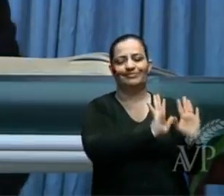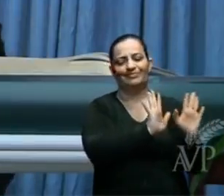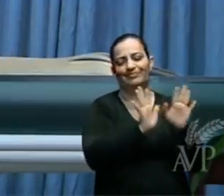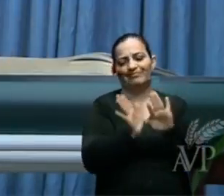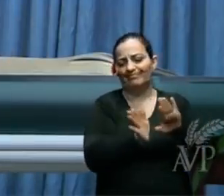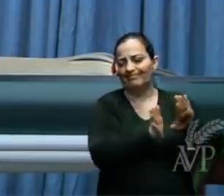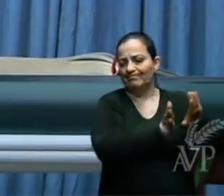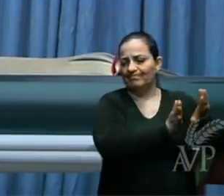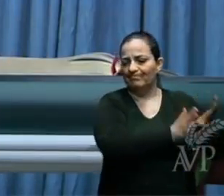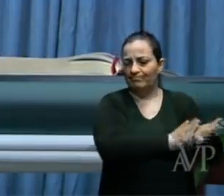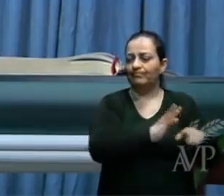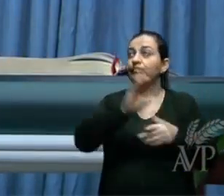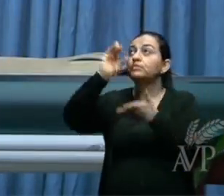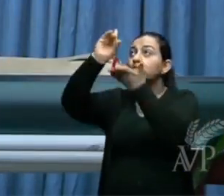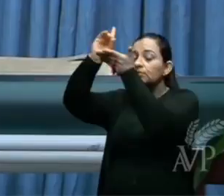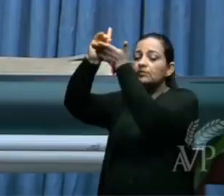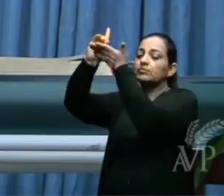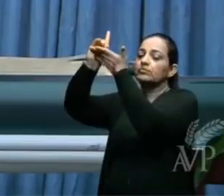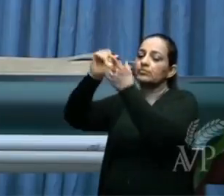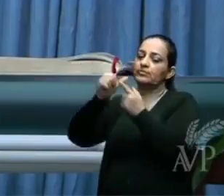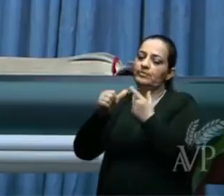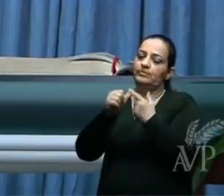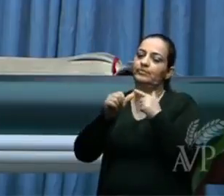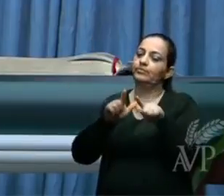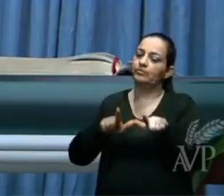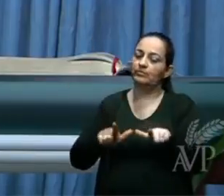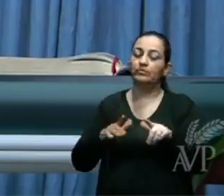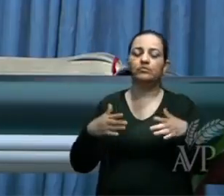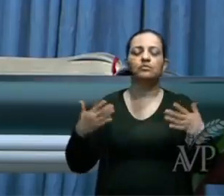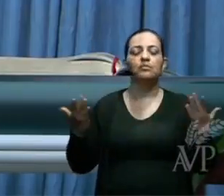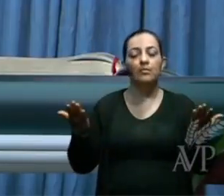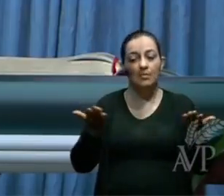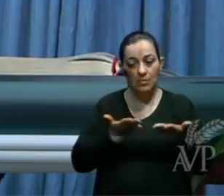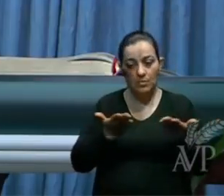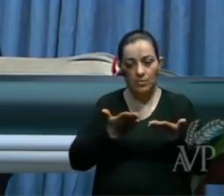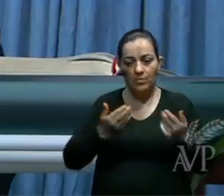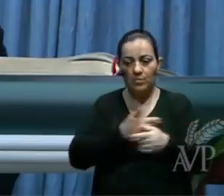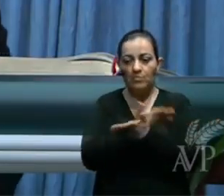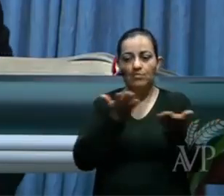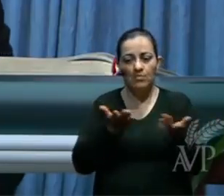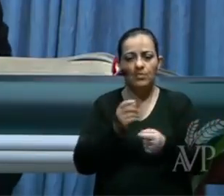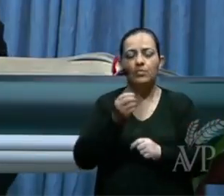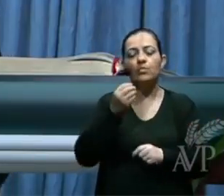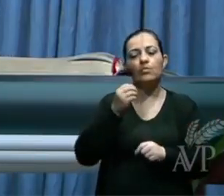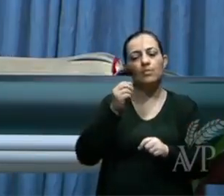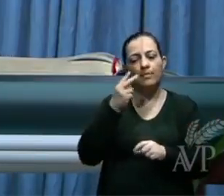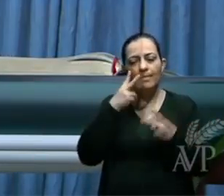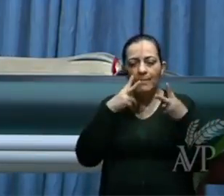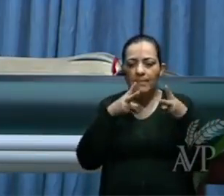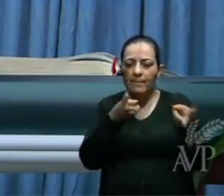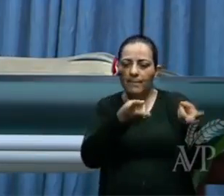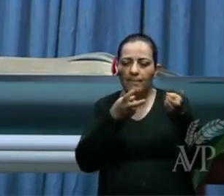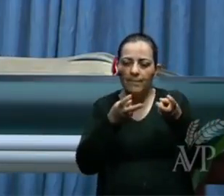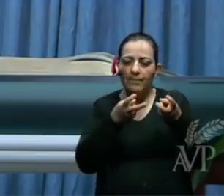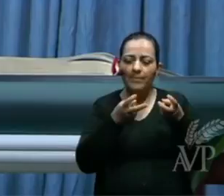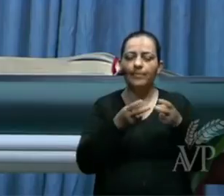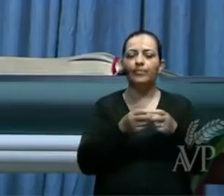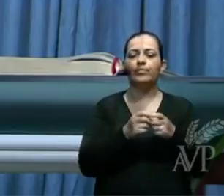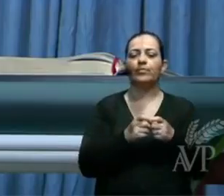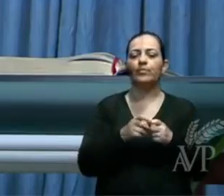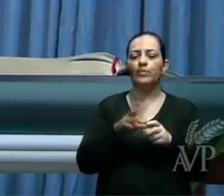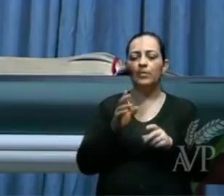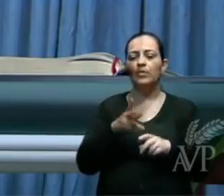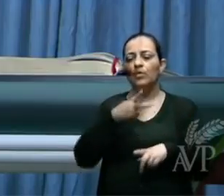então agora vocês vejam aos sinais